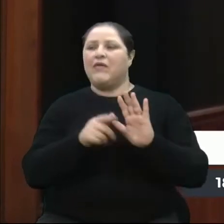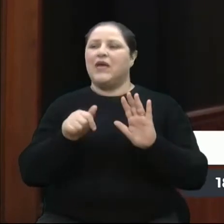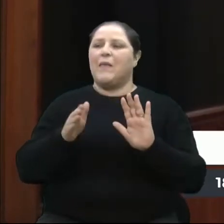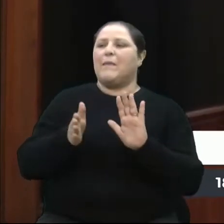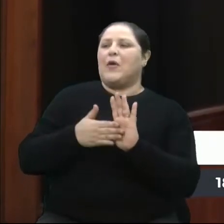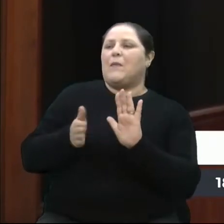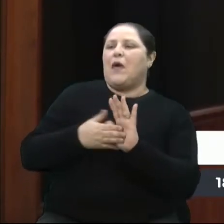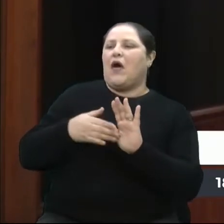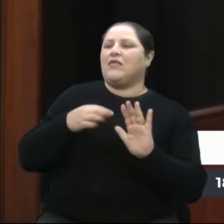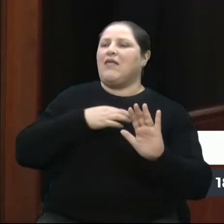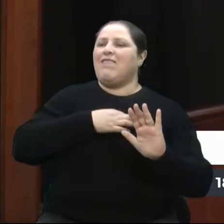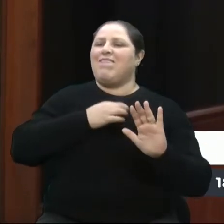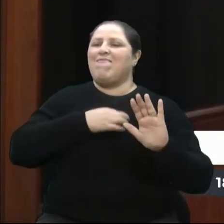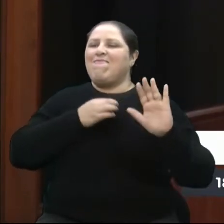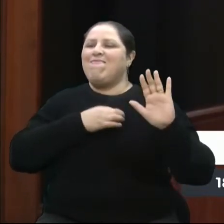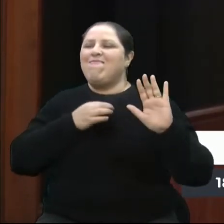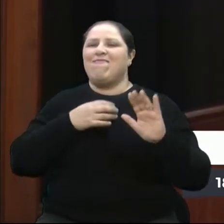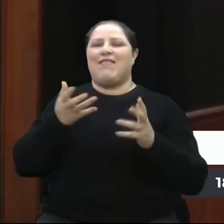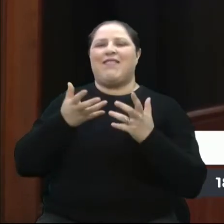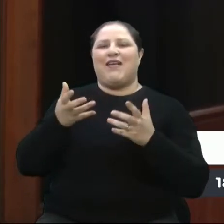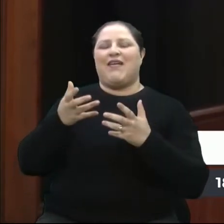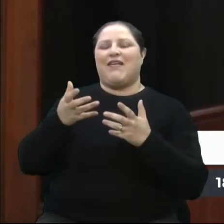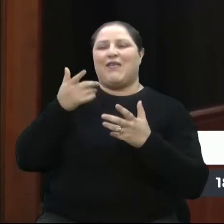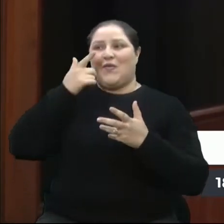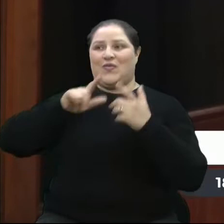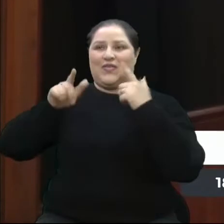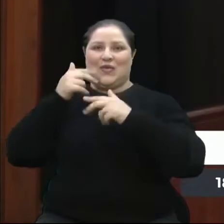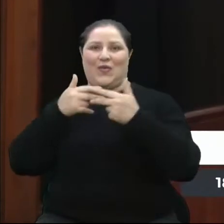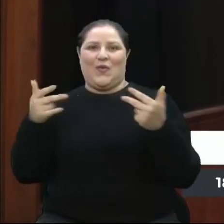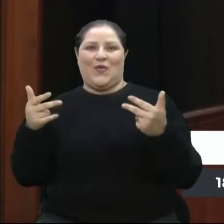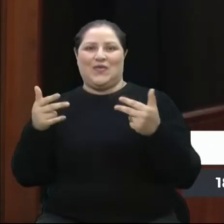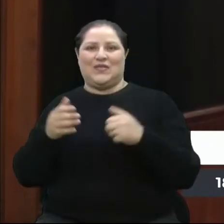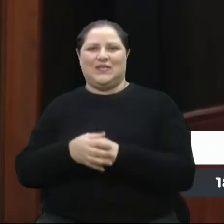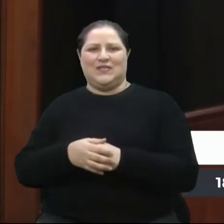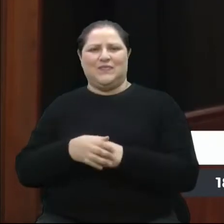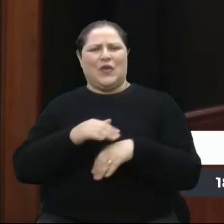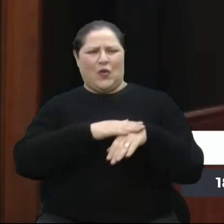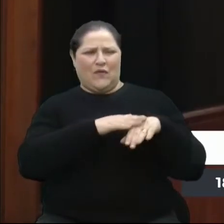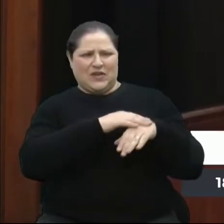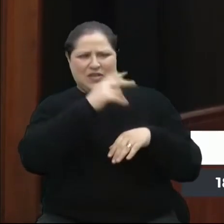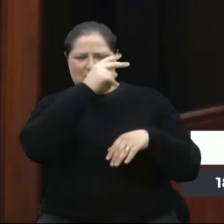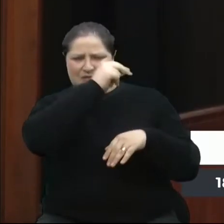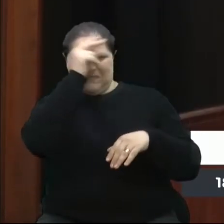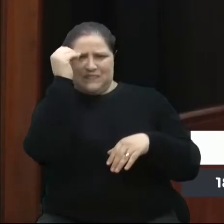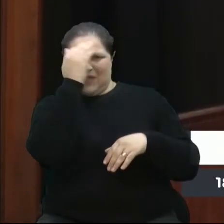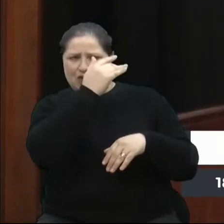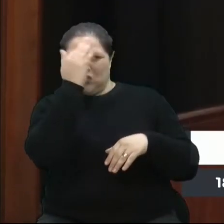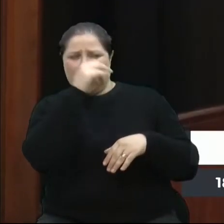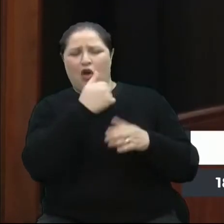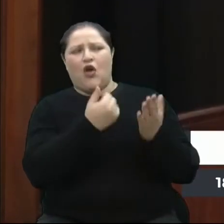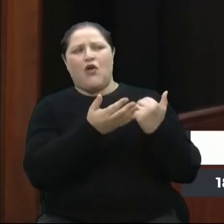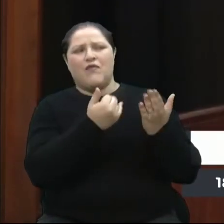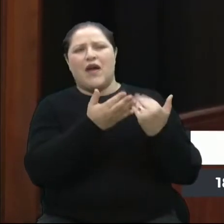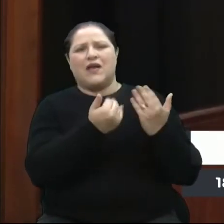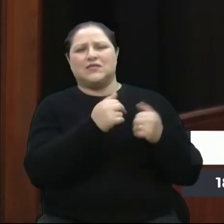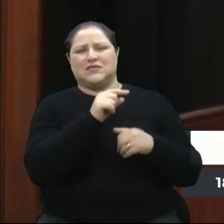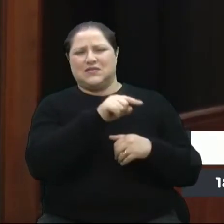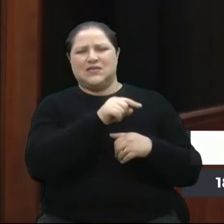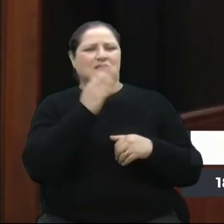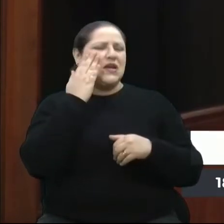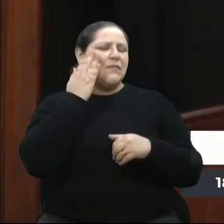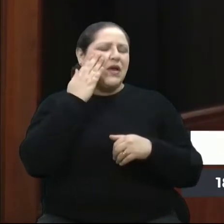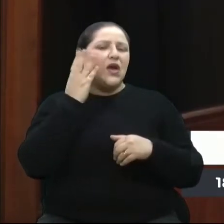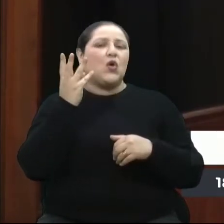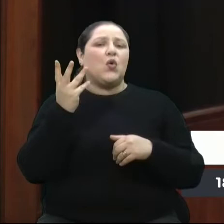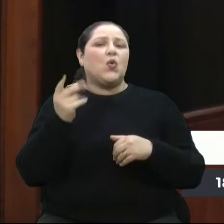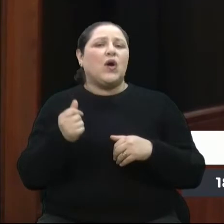fazer milagre com os santos dos outros. Eu falava com o prefeito Adiló. Converse com o prefeito Adiló para ver quanto essa medida do ICMS